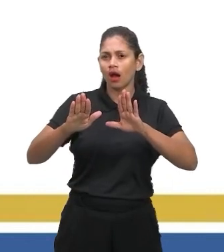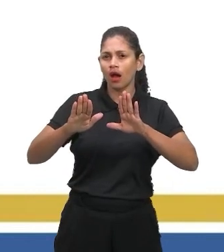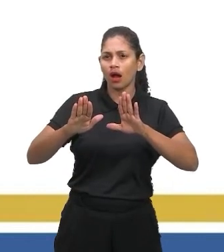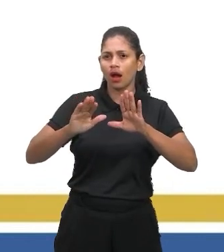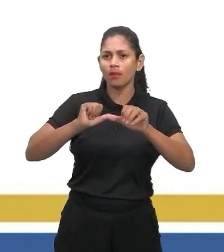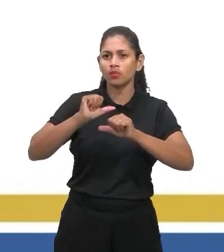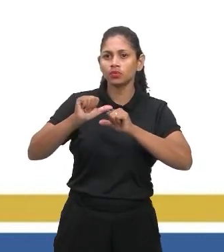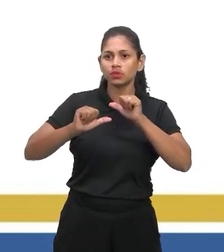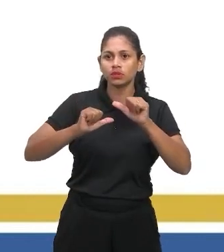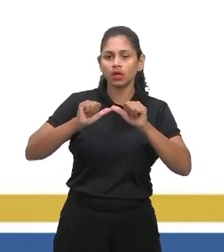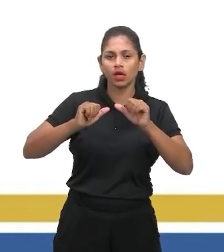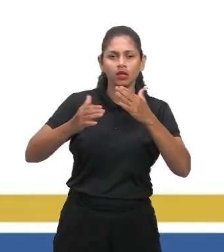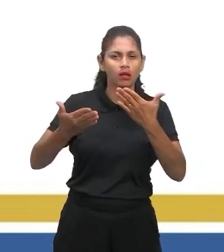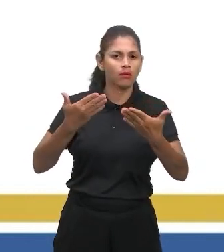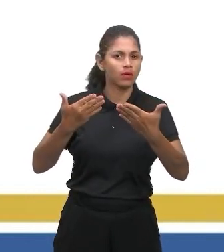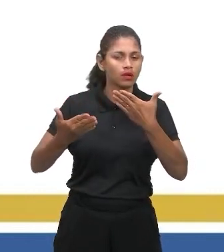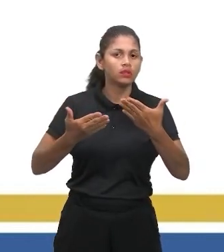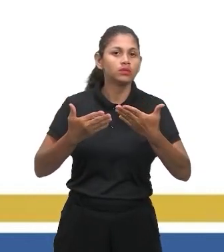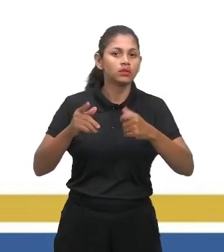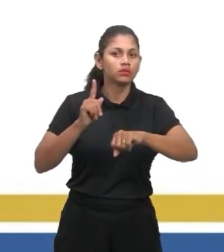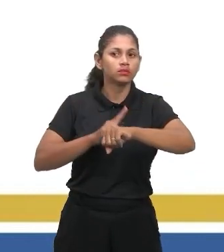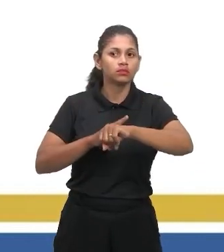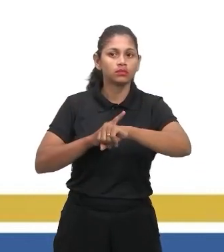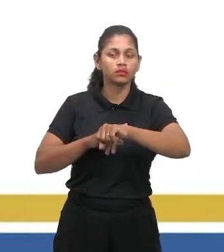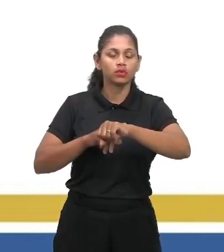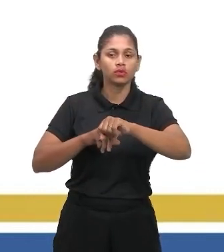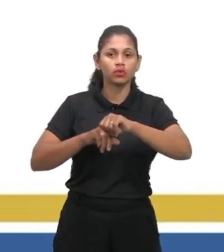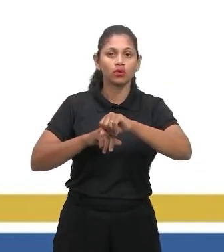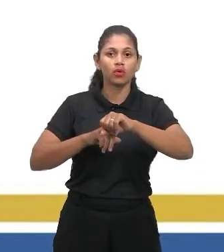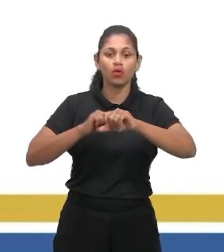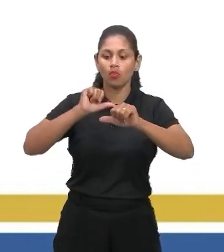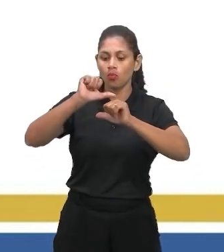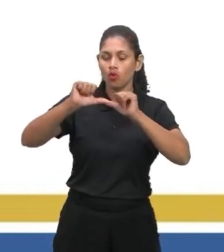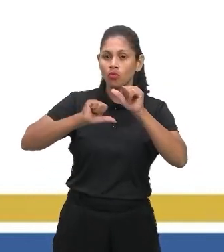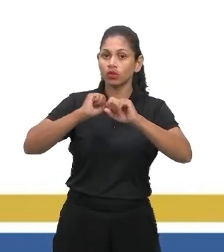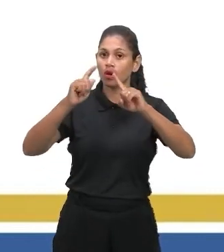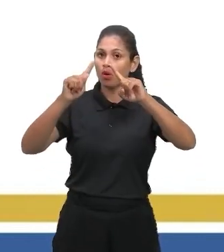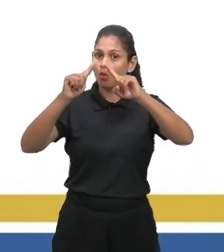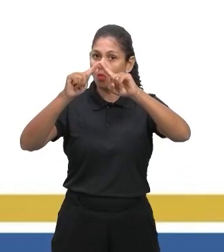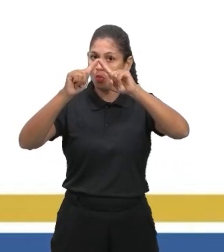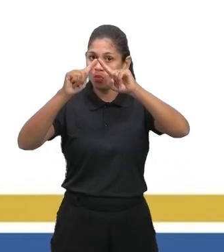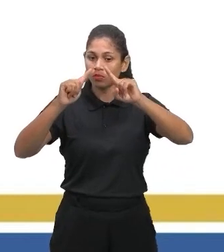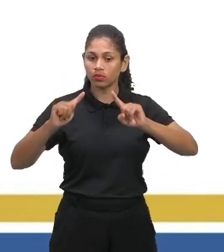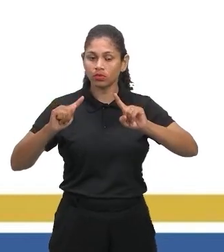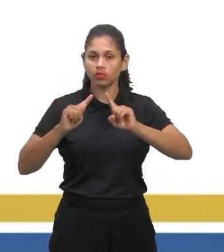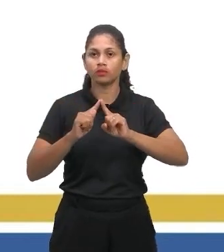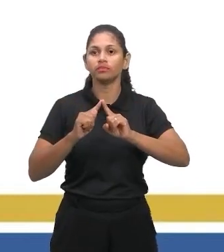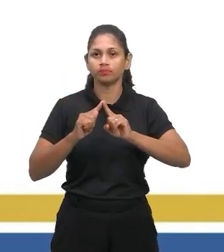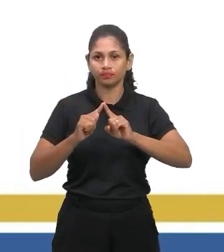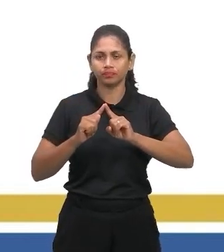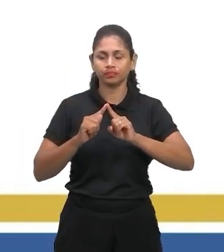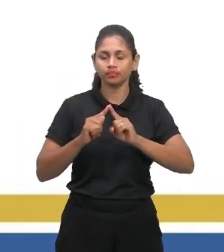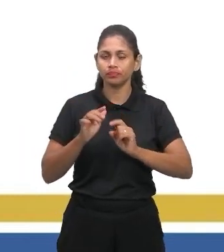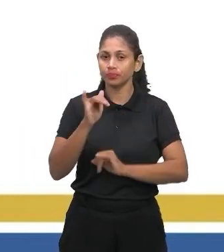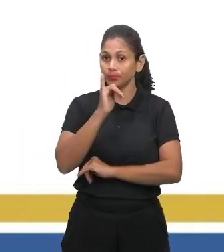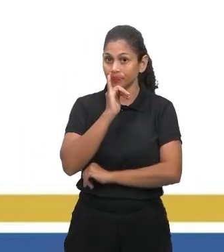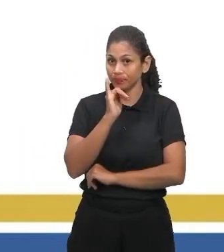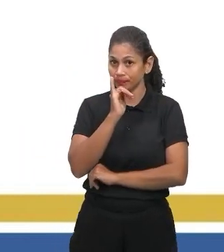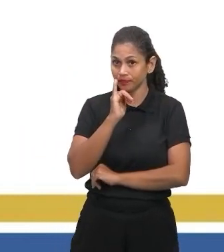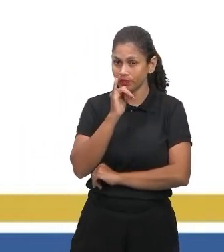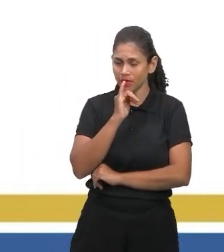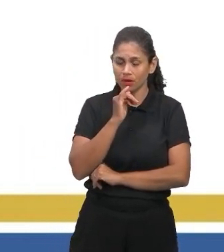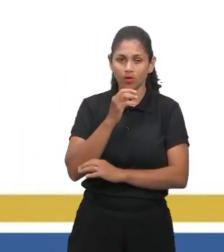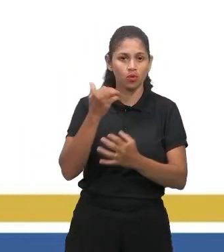coloca o delta. Tudo bem? Então, dando continuidade, vamos ver um exemplo. Suponha que um carro gaste 3 horas